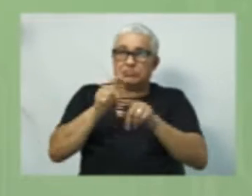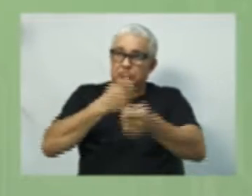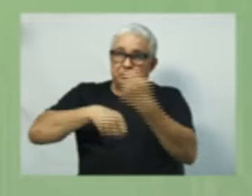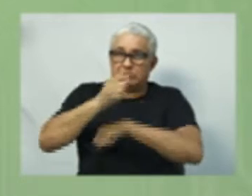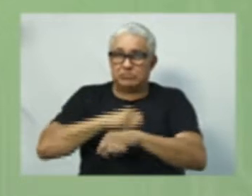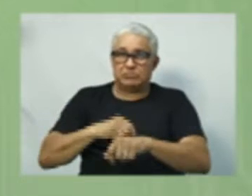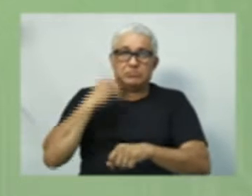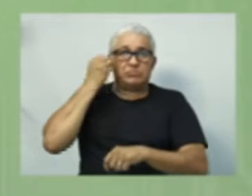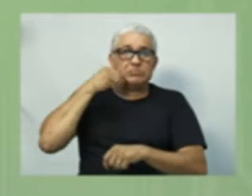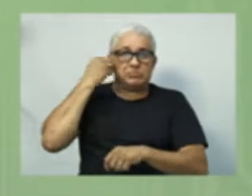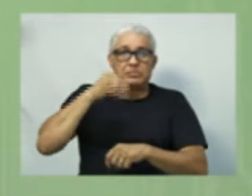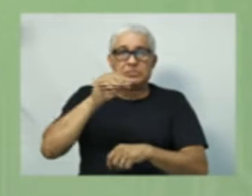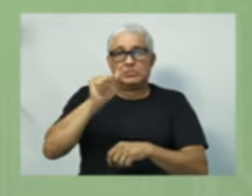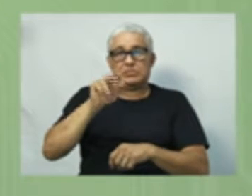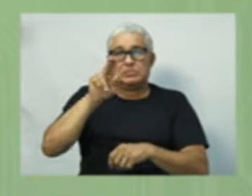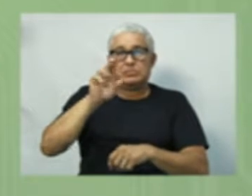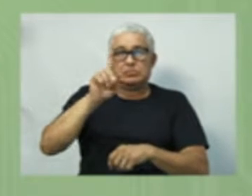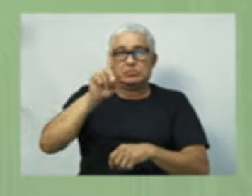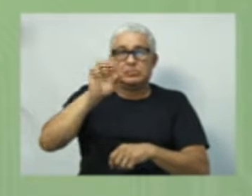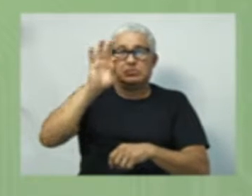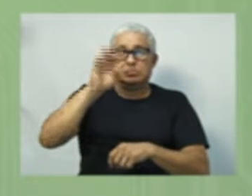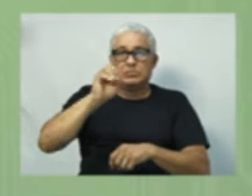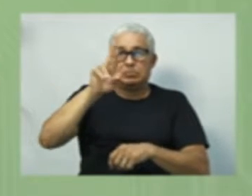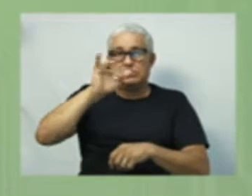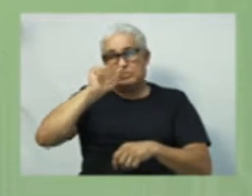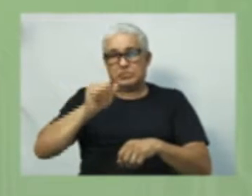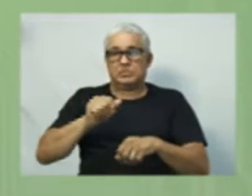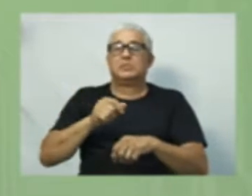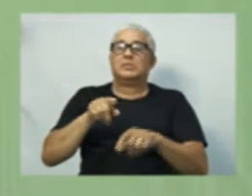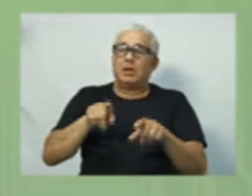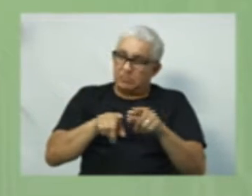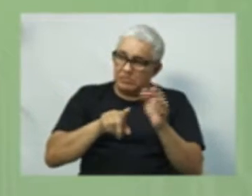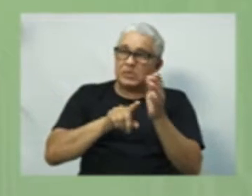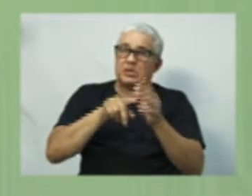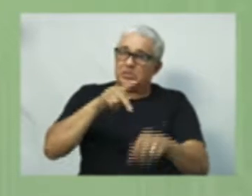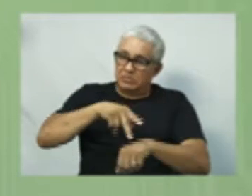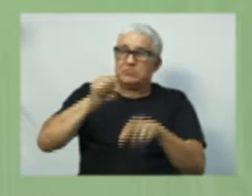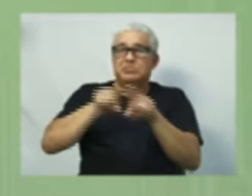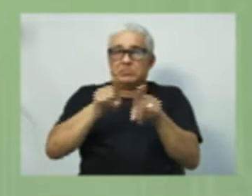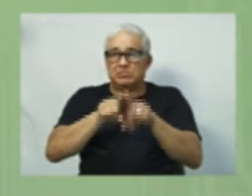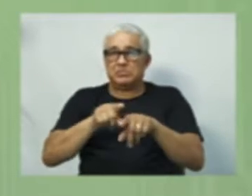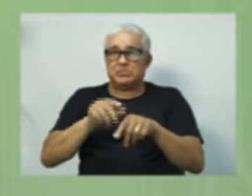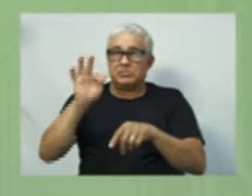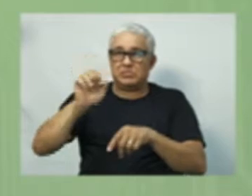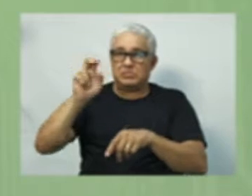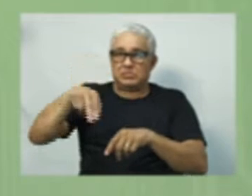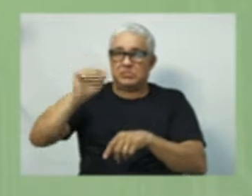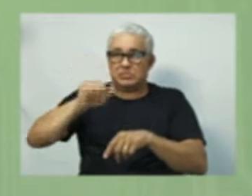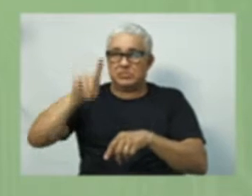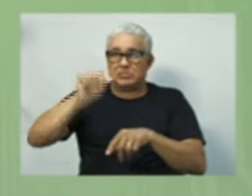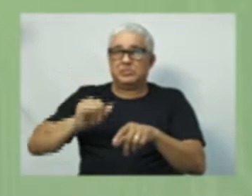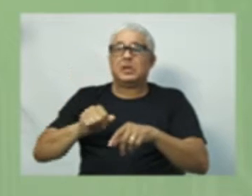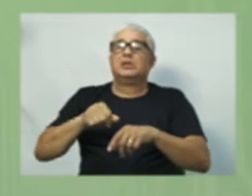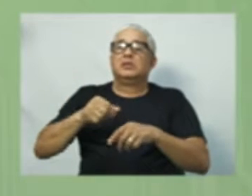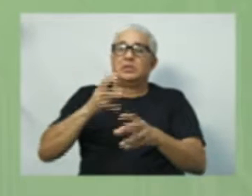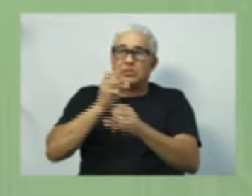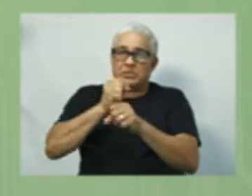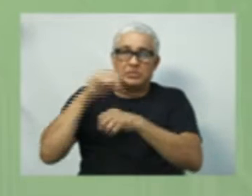área de auditoria. E a professora assistente, nossa professora Fernanda, graduada em Ciências Contábeis e licenciatura em